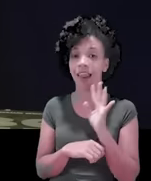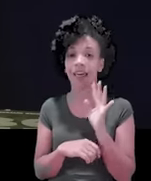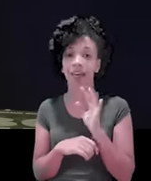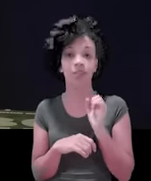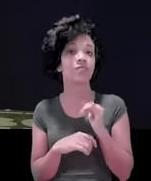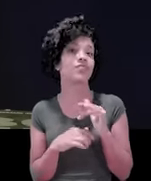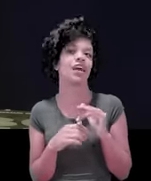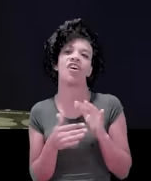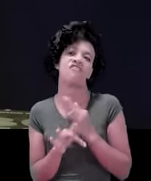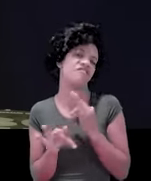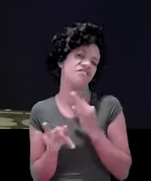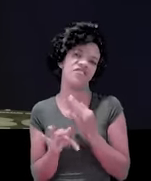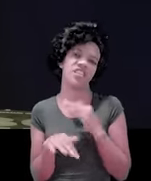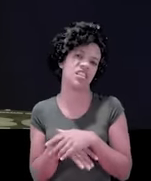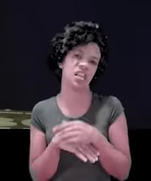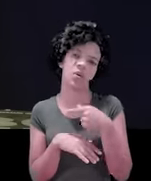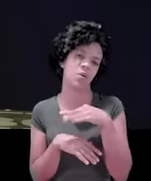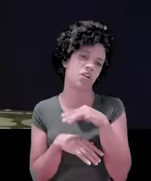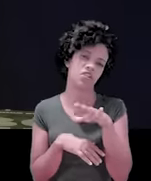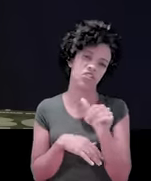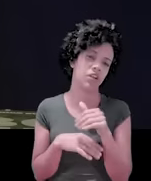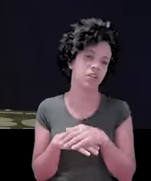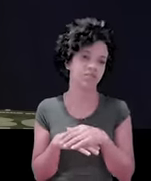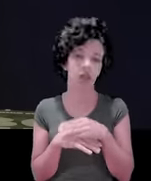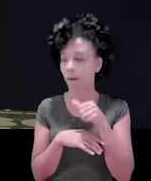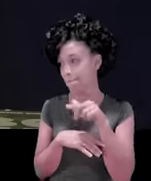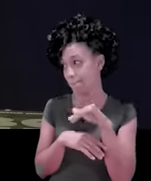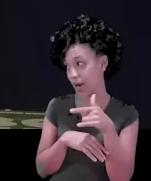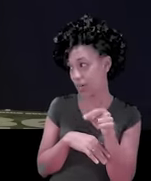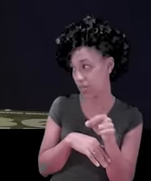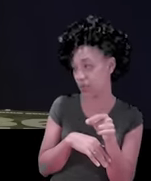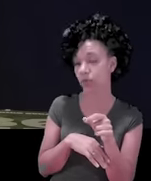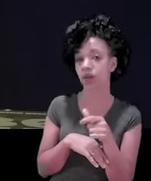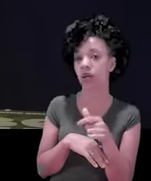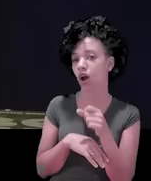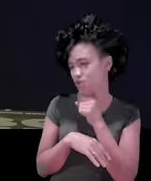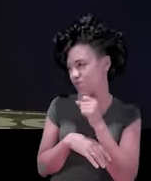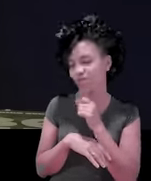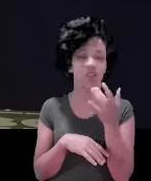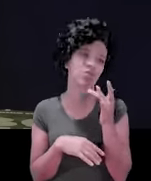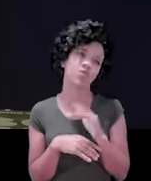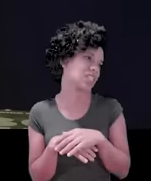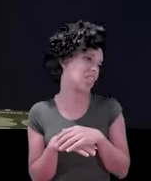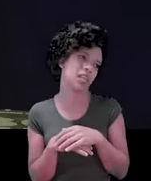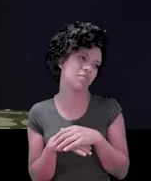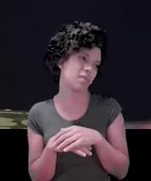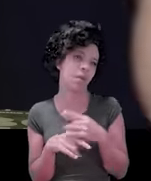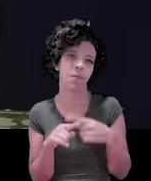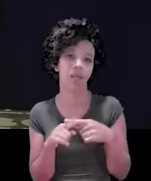aí entregar o que você quiser falar de física quântica é que eu vou botar agora eu marcam é tipo um senhor inveja né não sei mexer